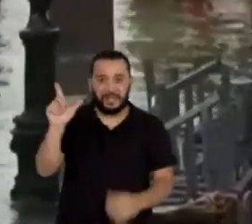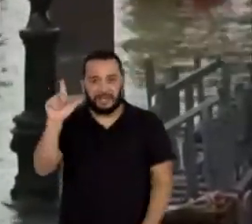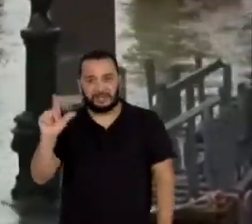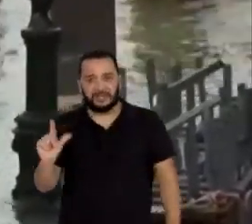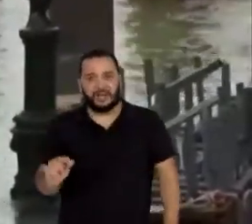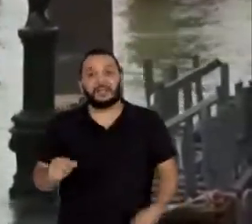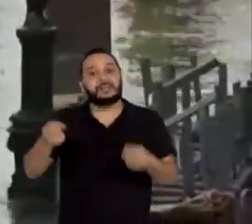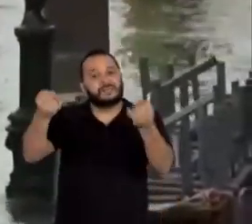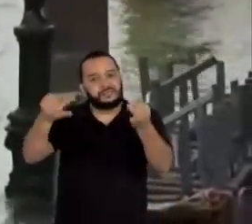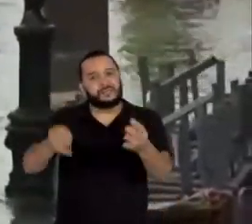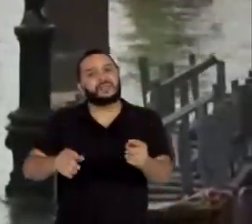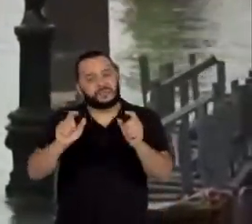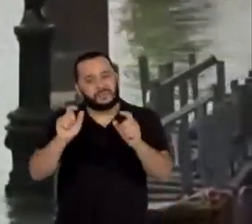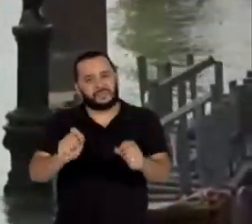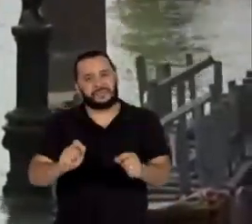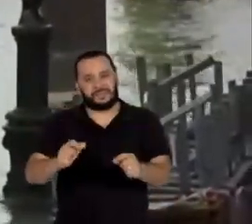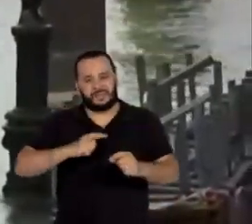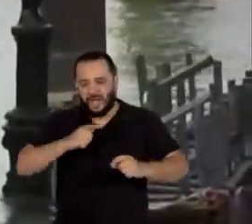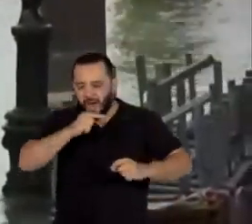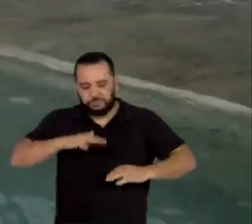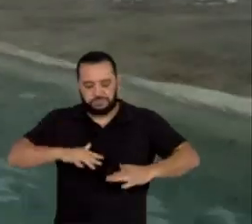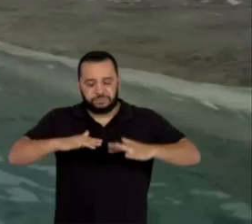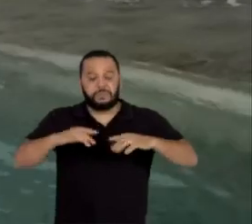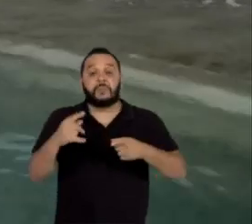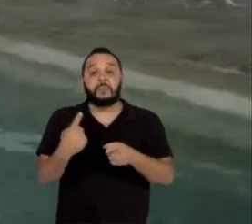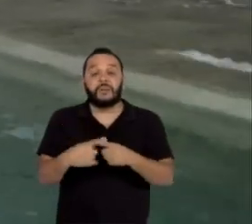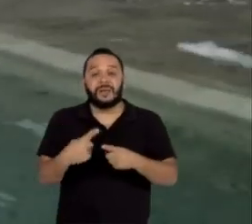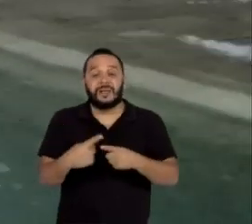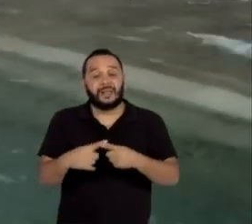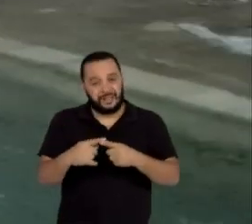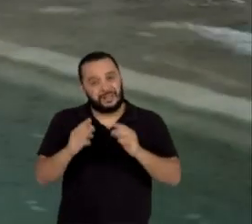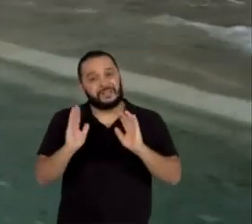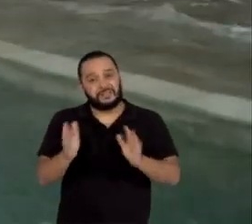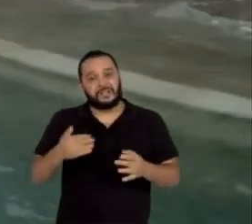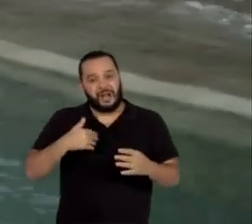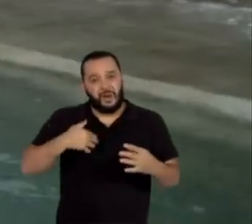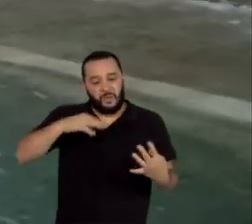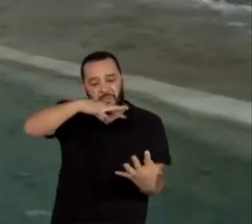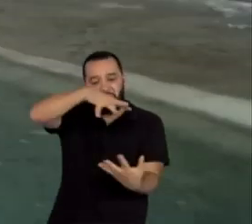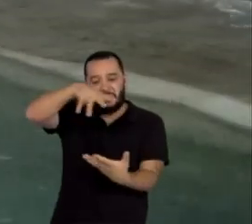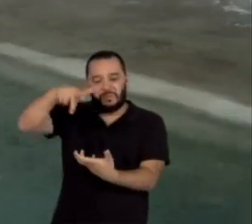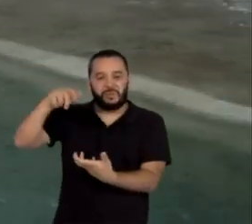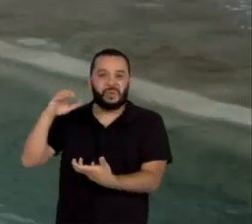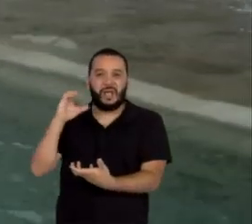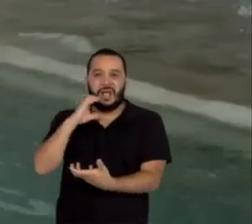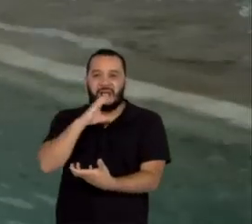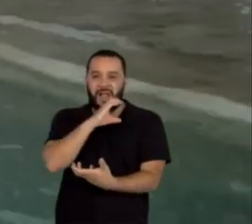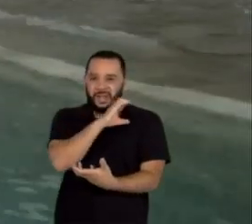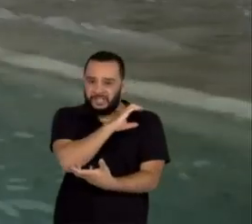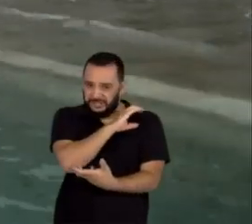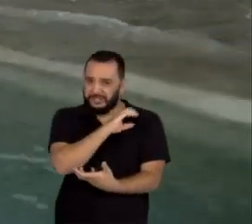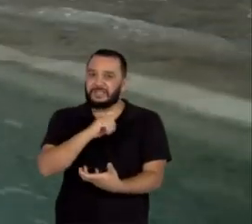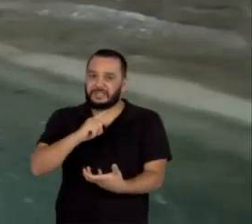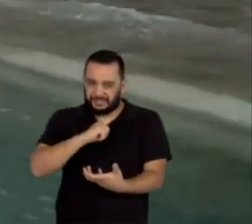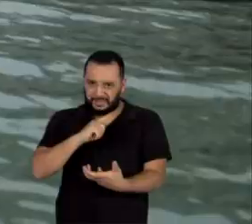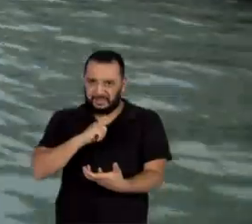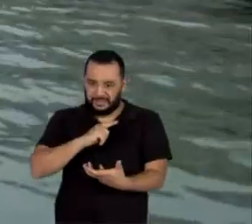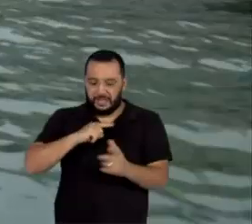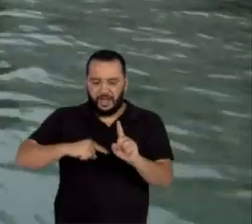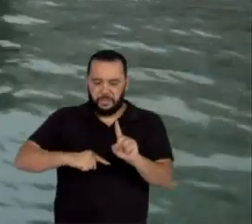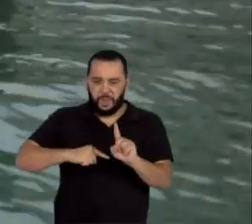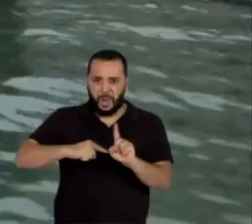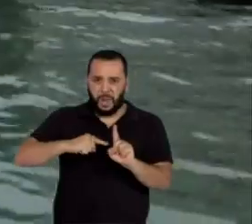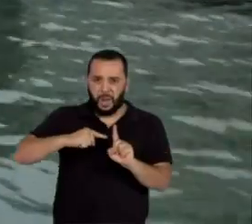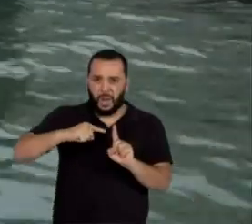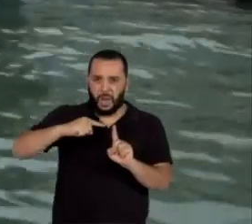Os desastres são consequência do aquecimento global. E os cientistas alertam, com a elevação da temperatura